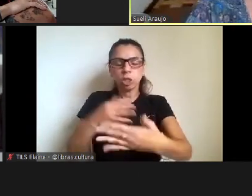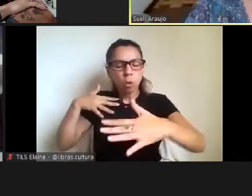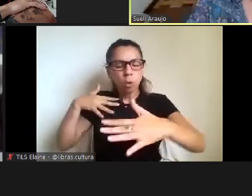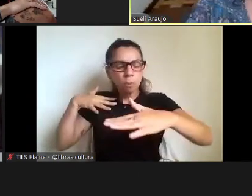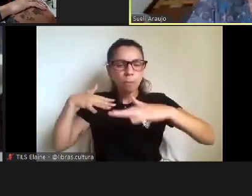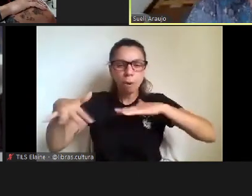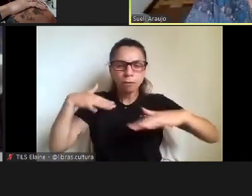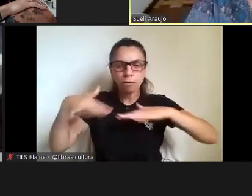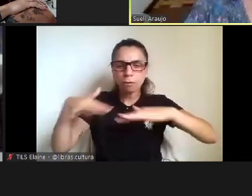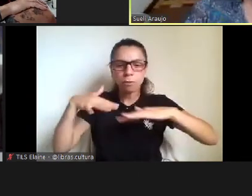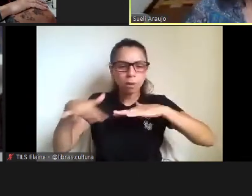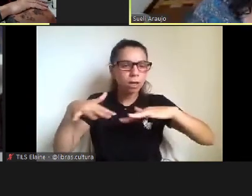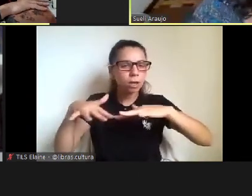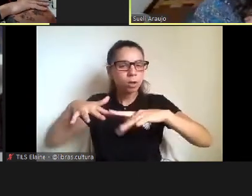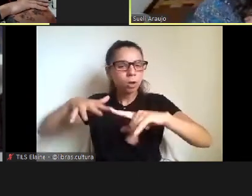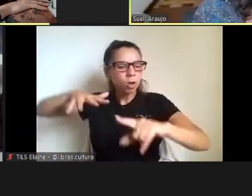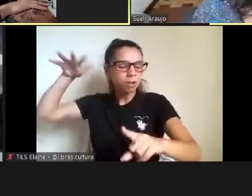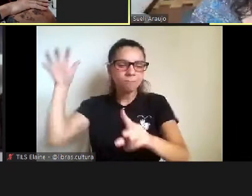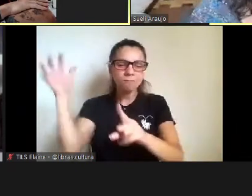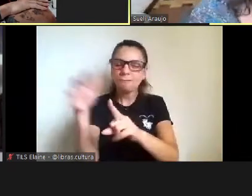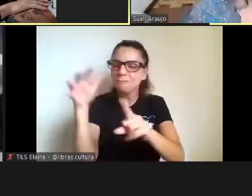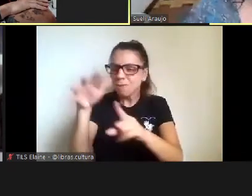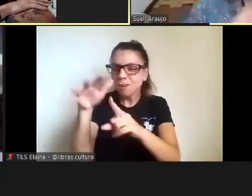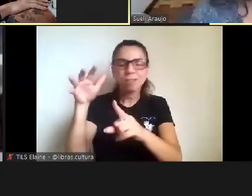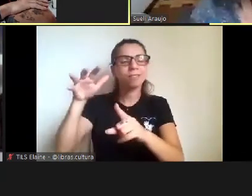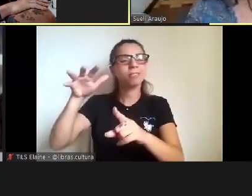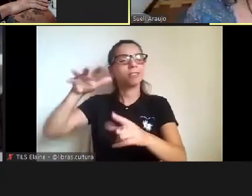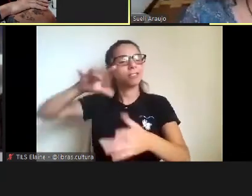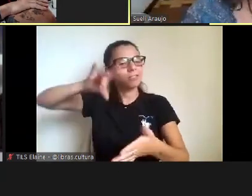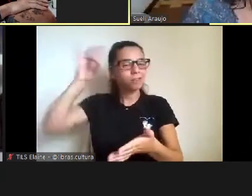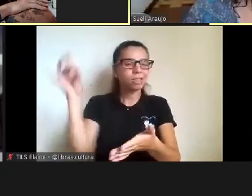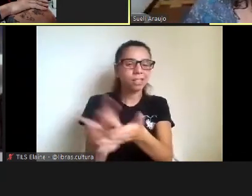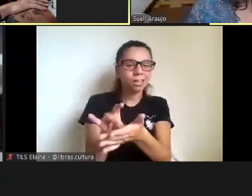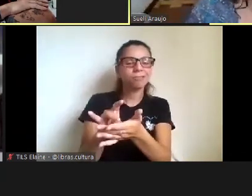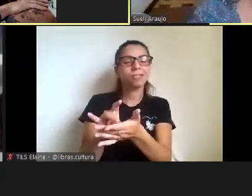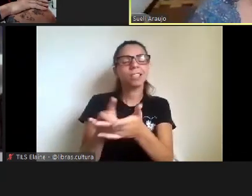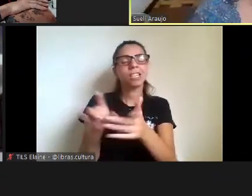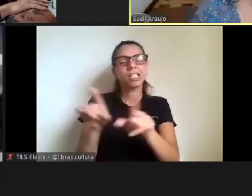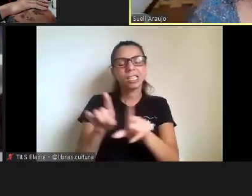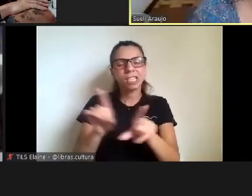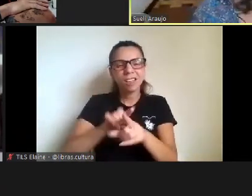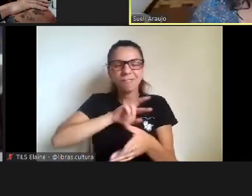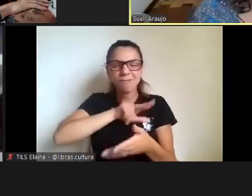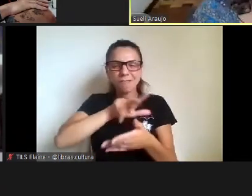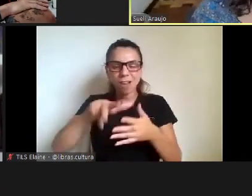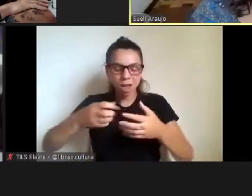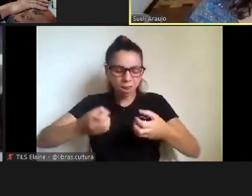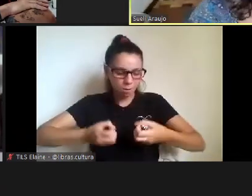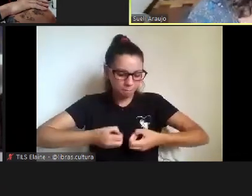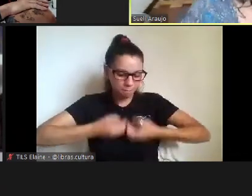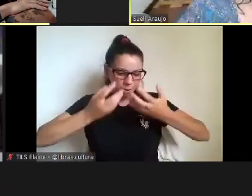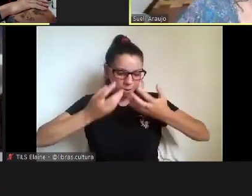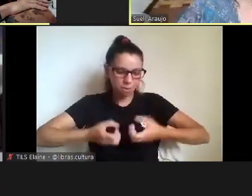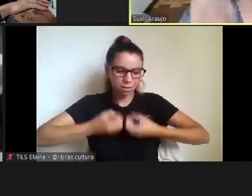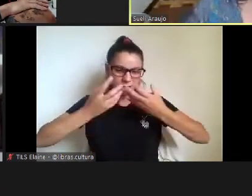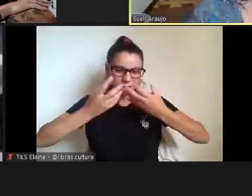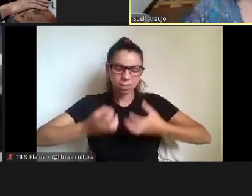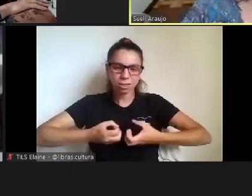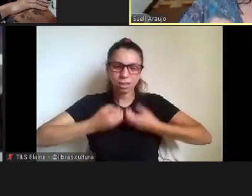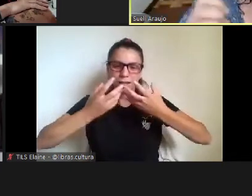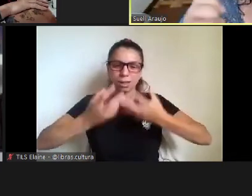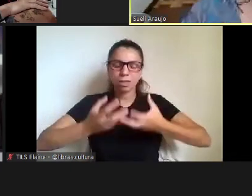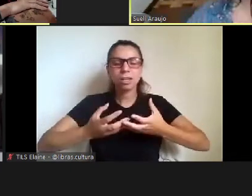movimentos que abalam alicerces, cheias de insurgências e de poesia. É sobre